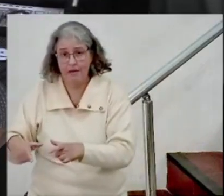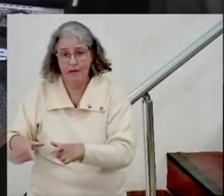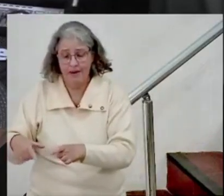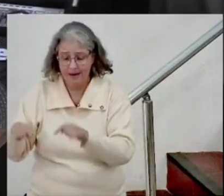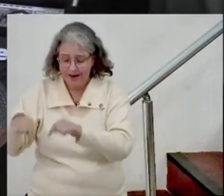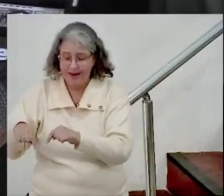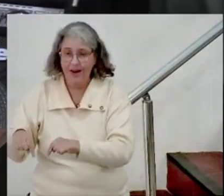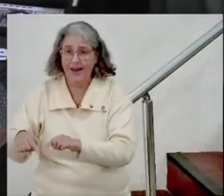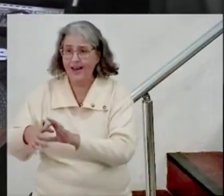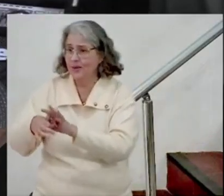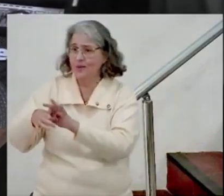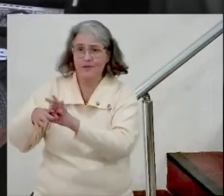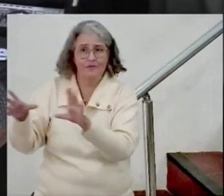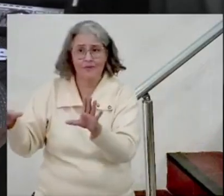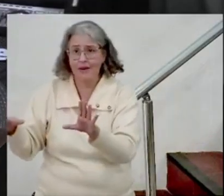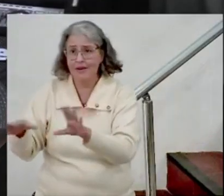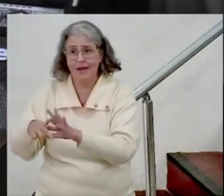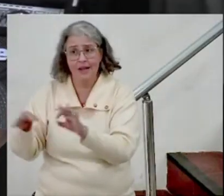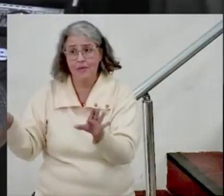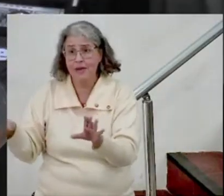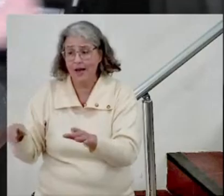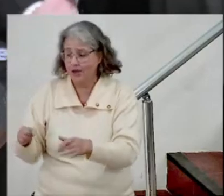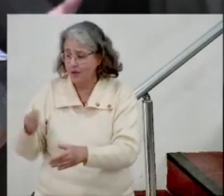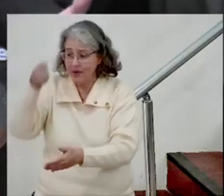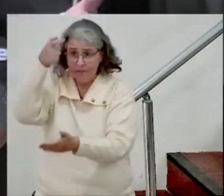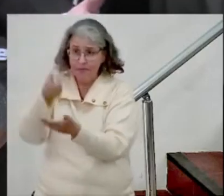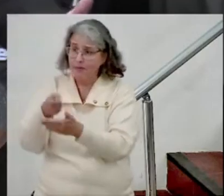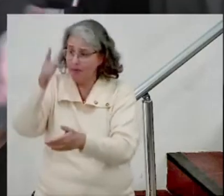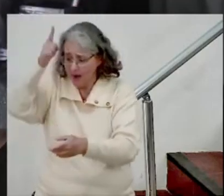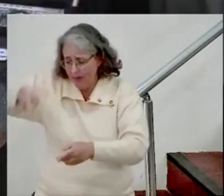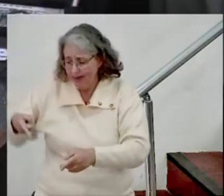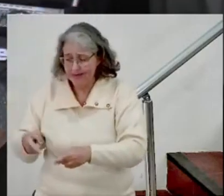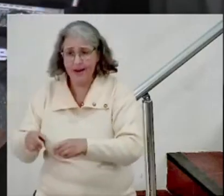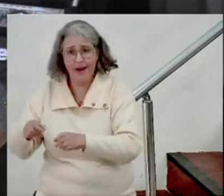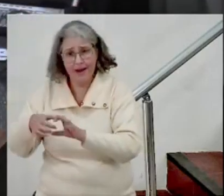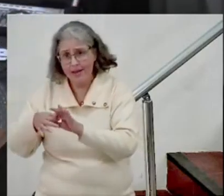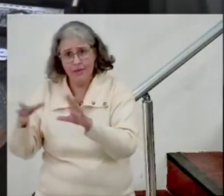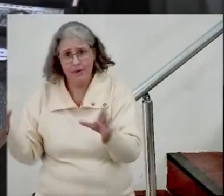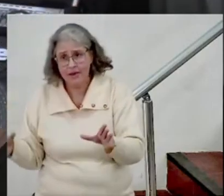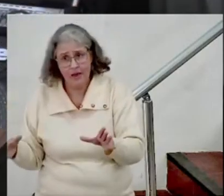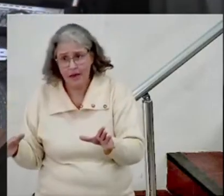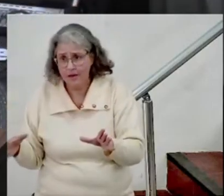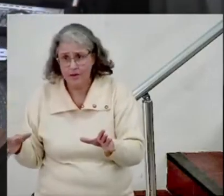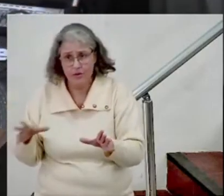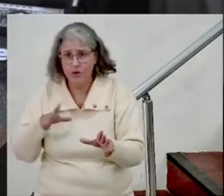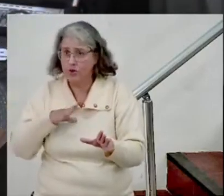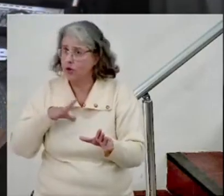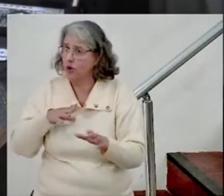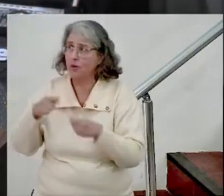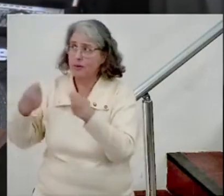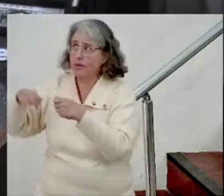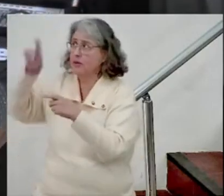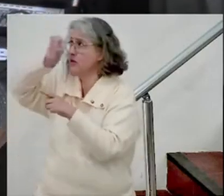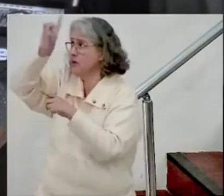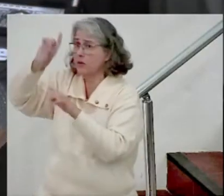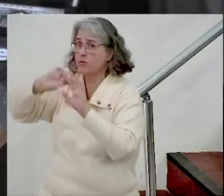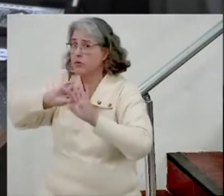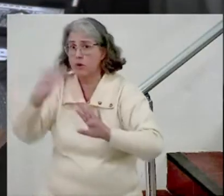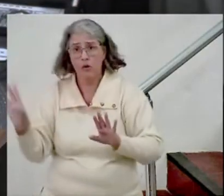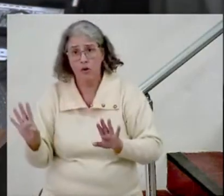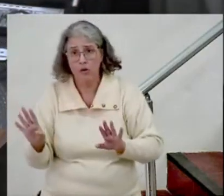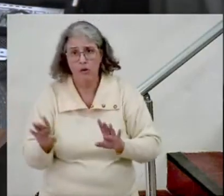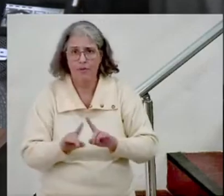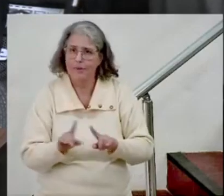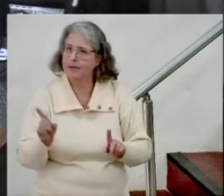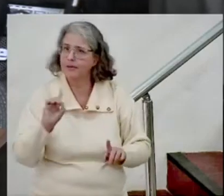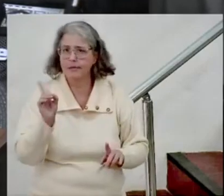da liberdade, para eles serem senhores de sua própria liberdade, dependendo apenas e tão somente de Deus? Mas não, o povo